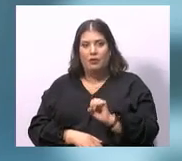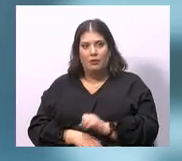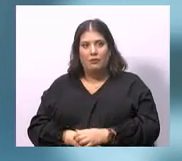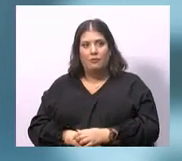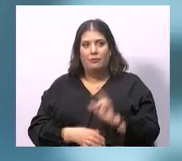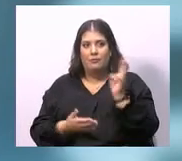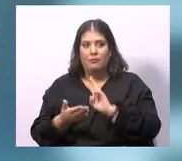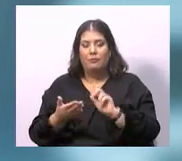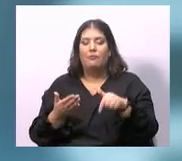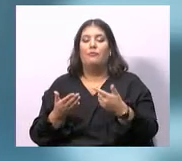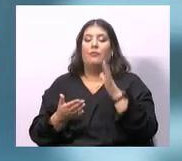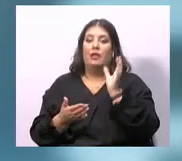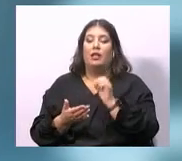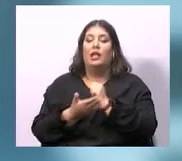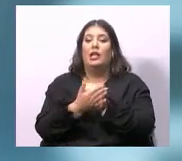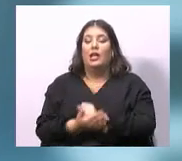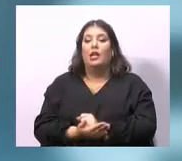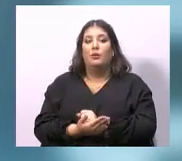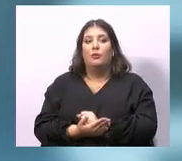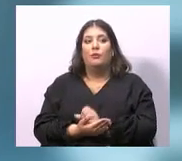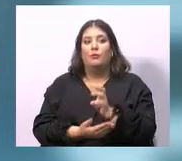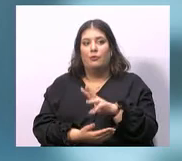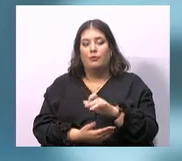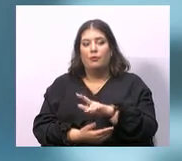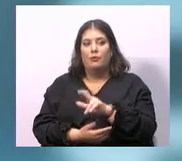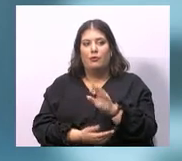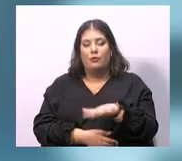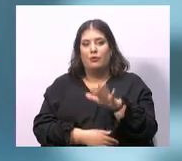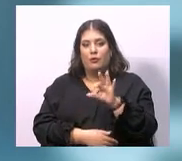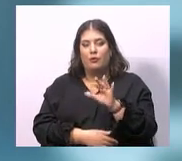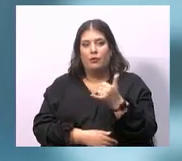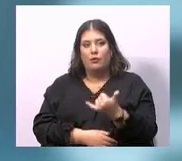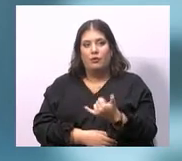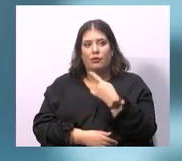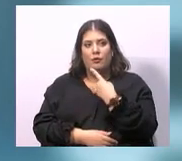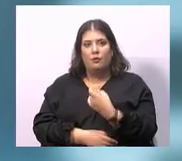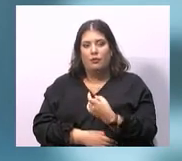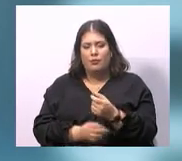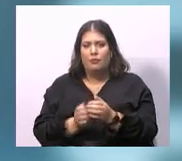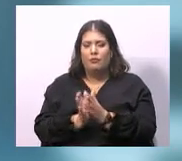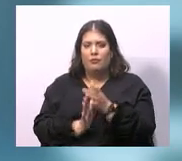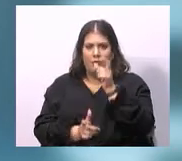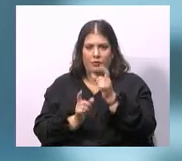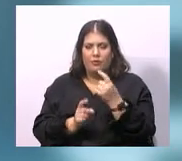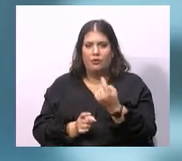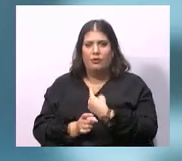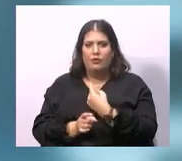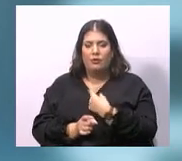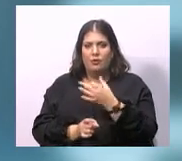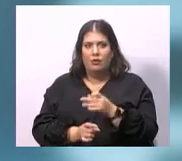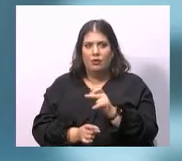vou ler aqui mais um e-mail para tentar ajudar uma telespectadora. A Marina Costa tem 42 anos e pergunta: todas as pessoas deviam ter umas